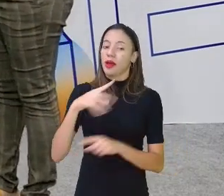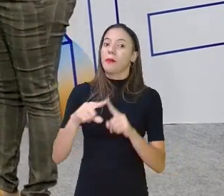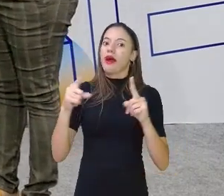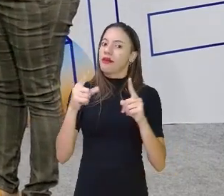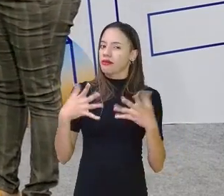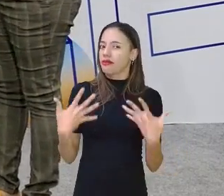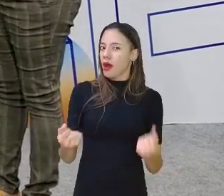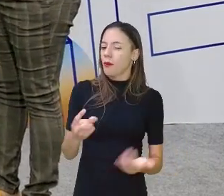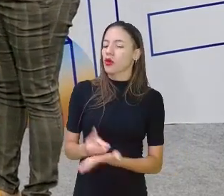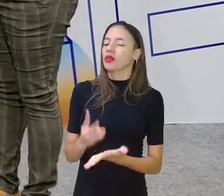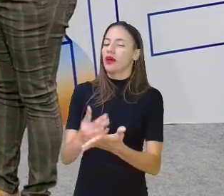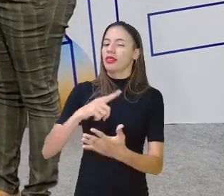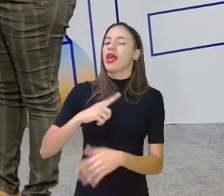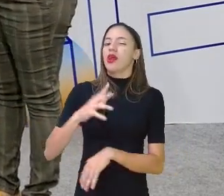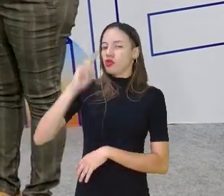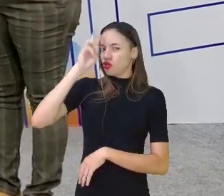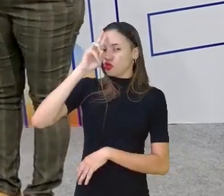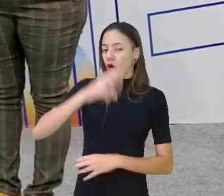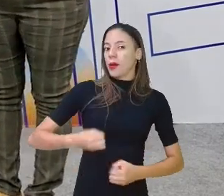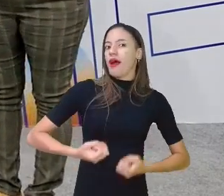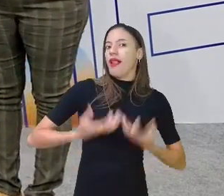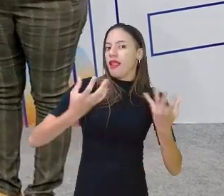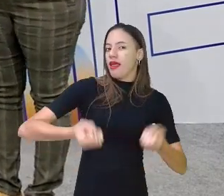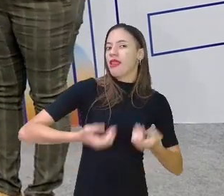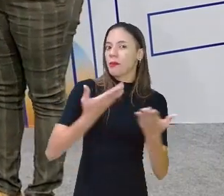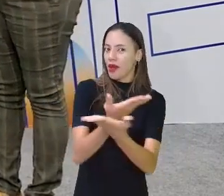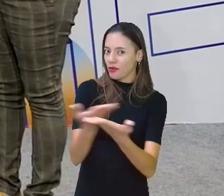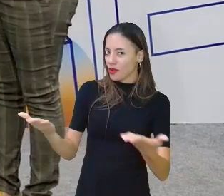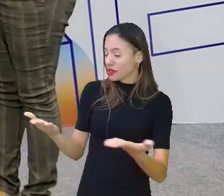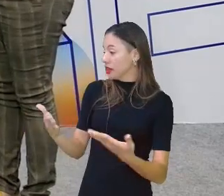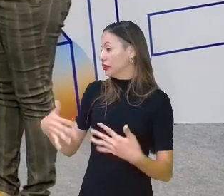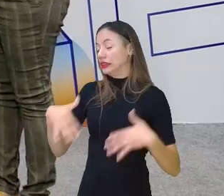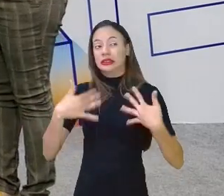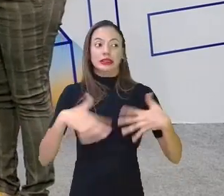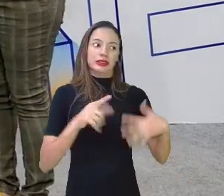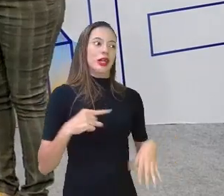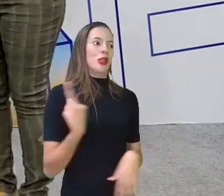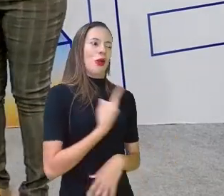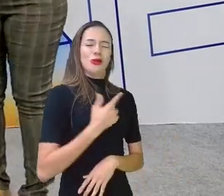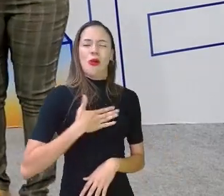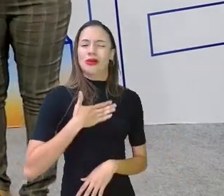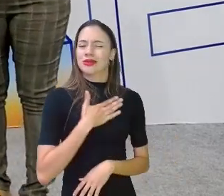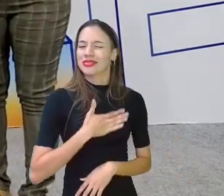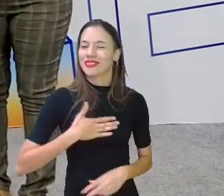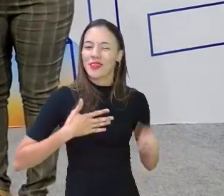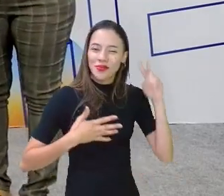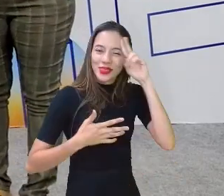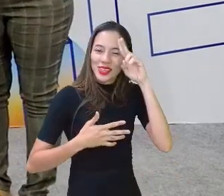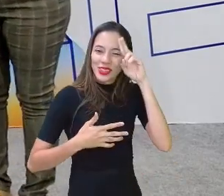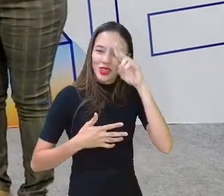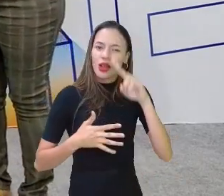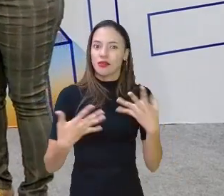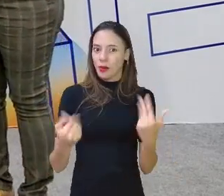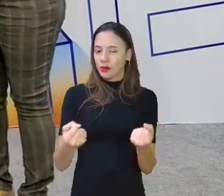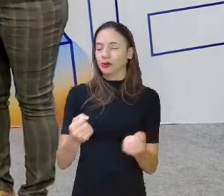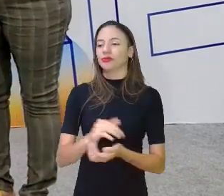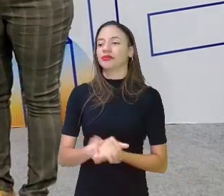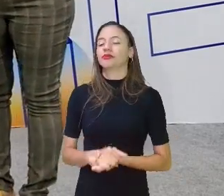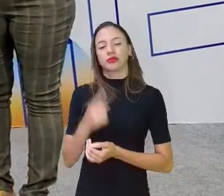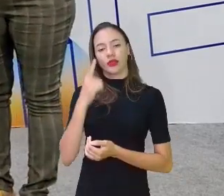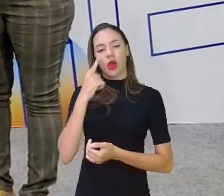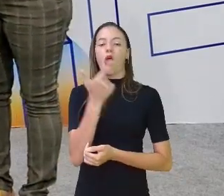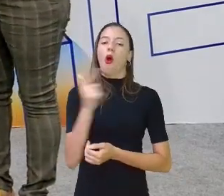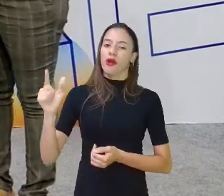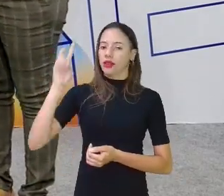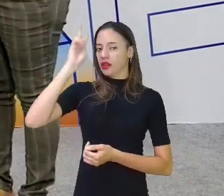tenho ainda uma história para contar para vocês. Oba, gente. Adoramos história. Amo história. Vamos lá. Então, vamos. Mais uma pequena